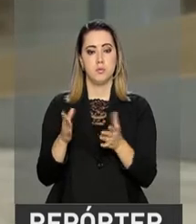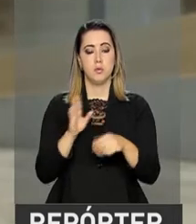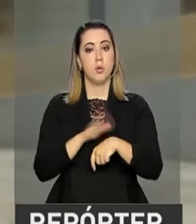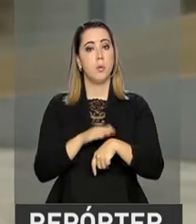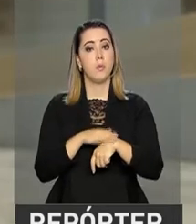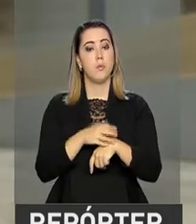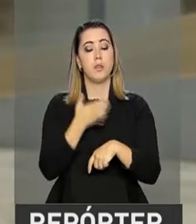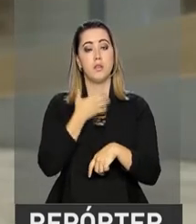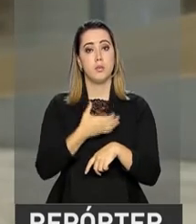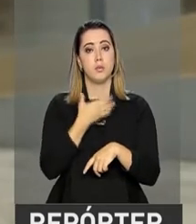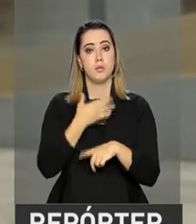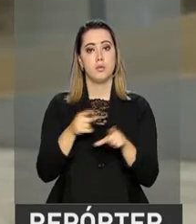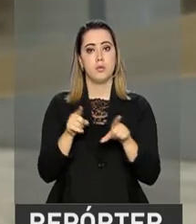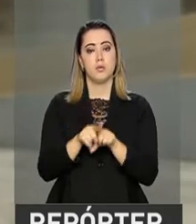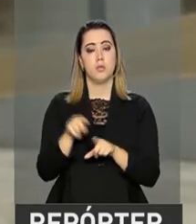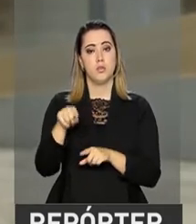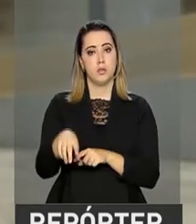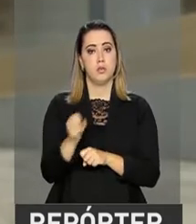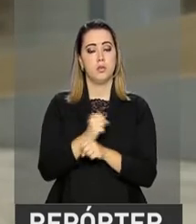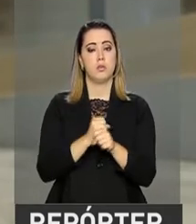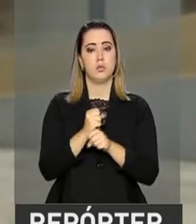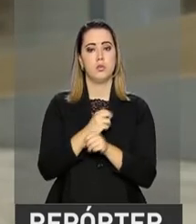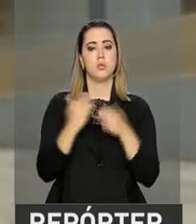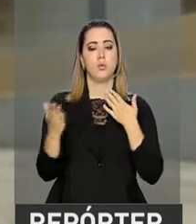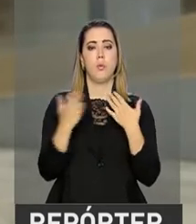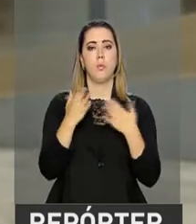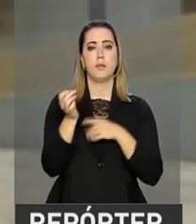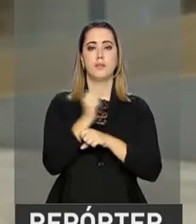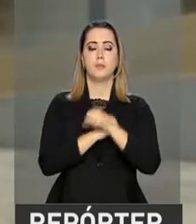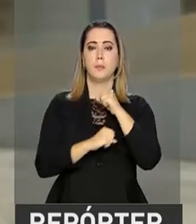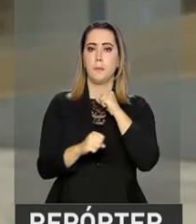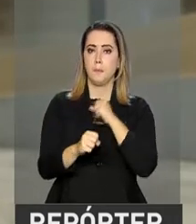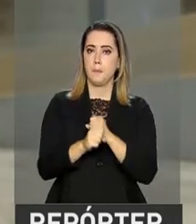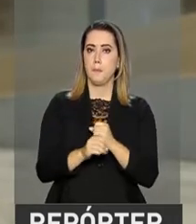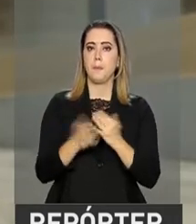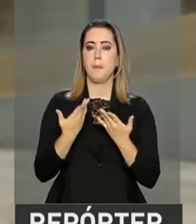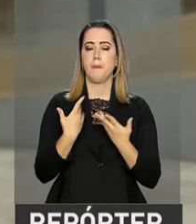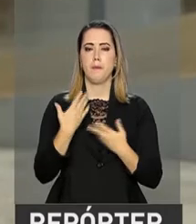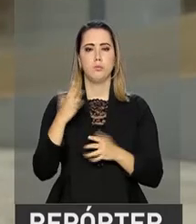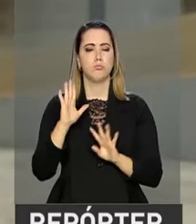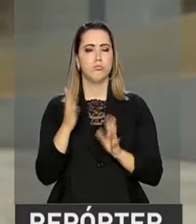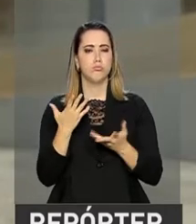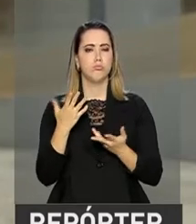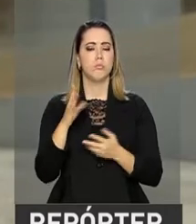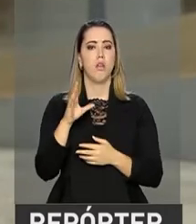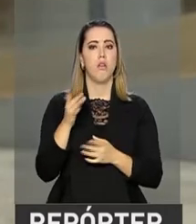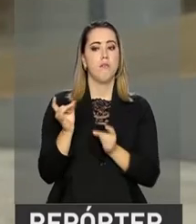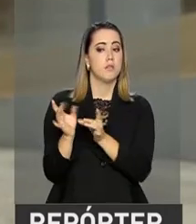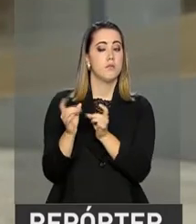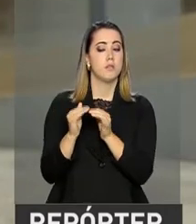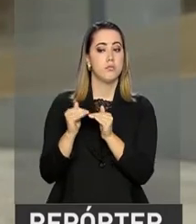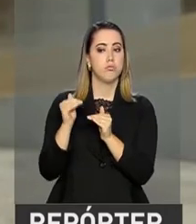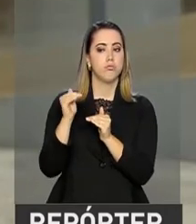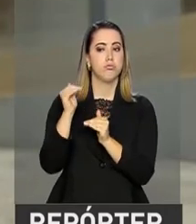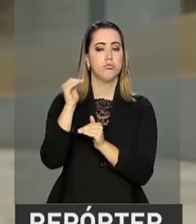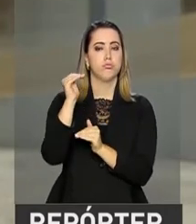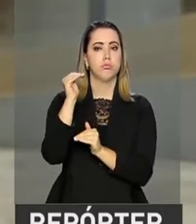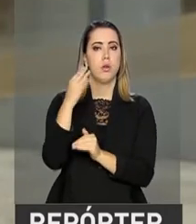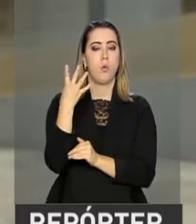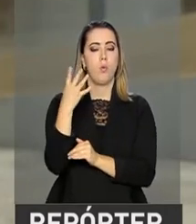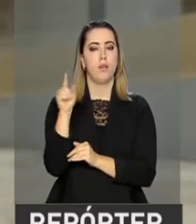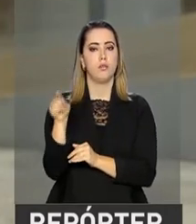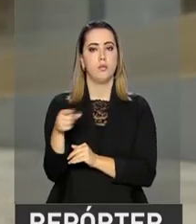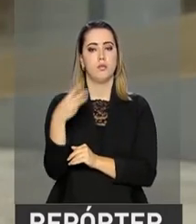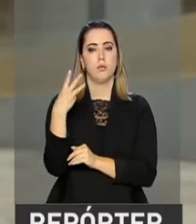natalino de 2017 em relação ao ano passado a cnc estima que essas vendas vão se ampliar em